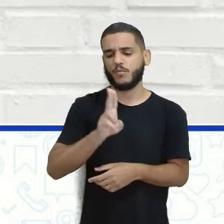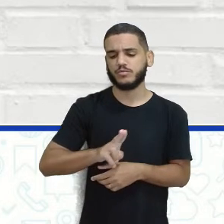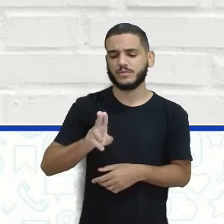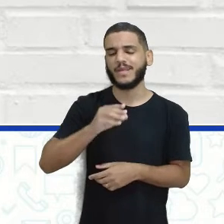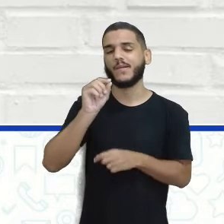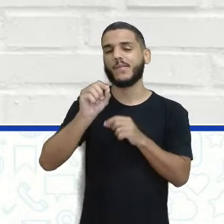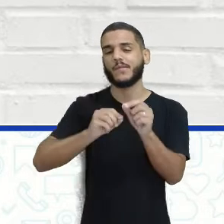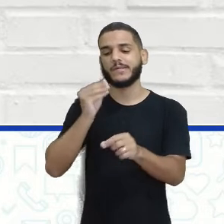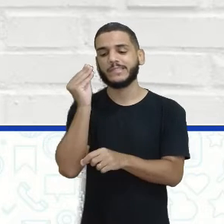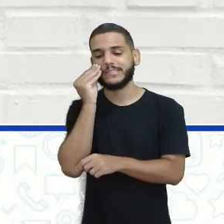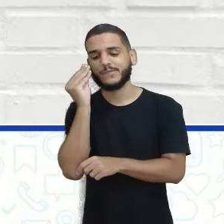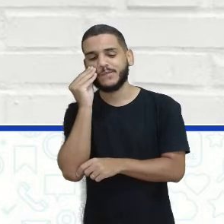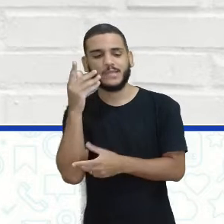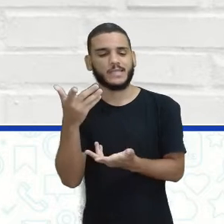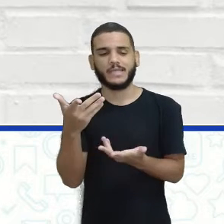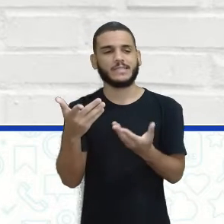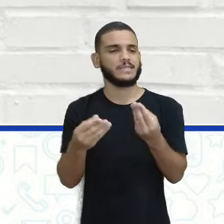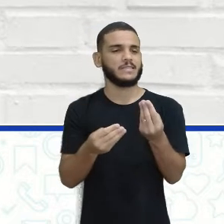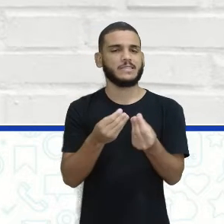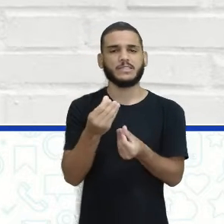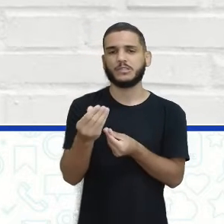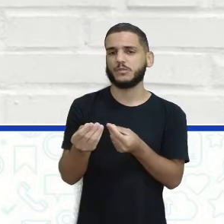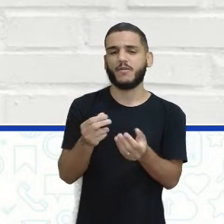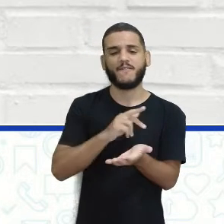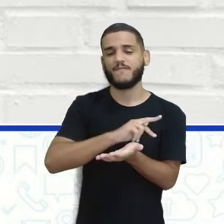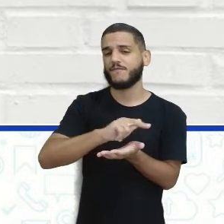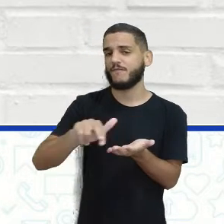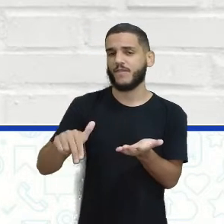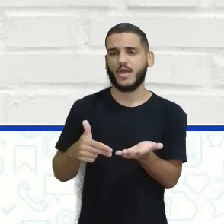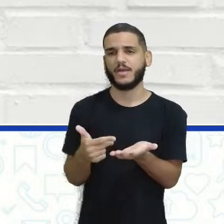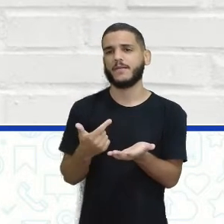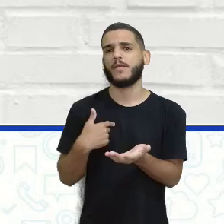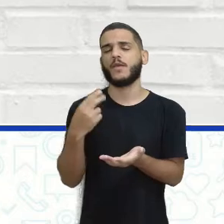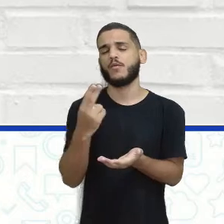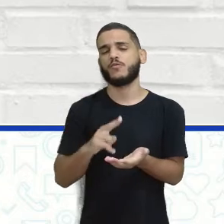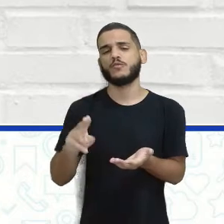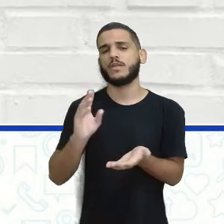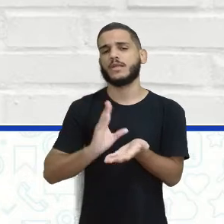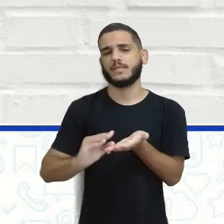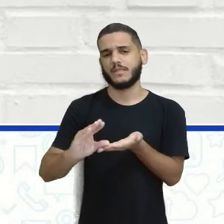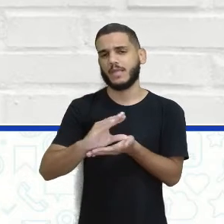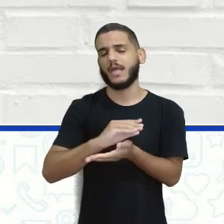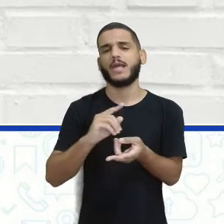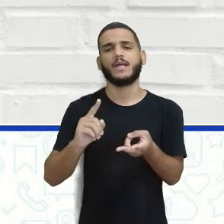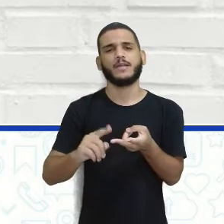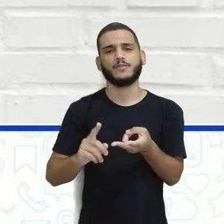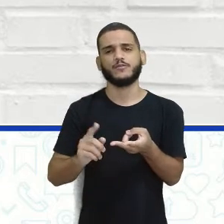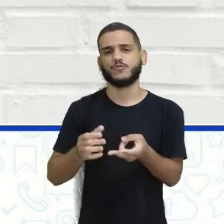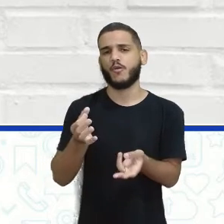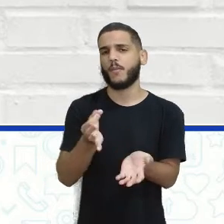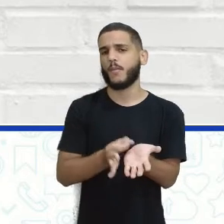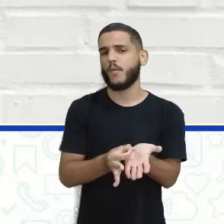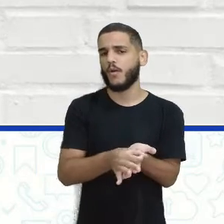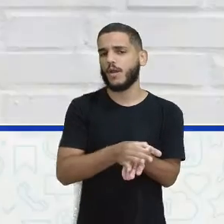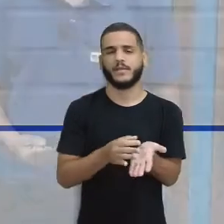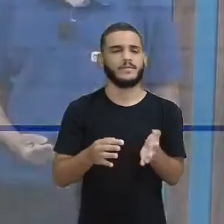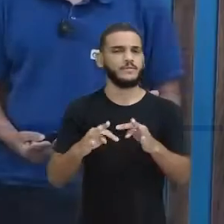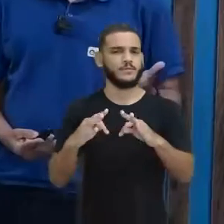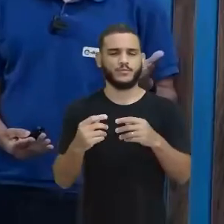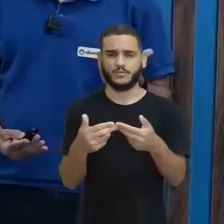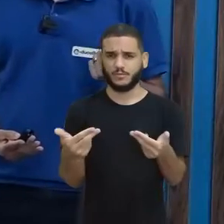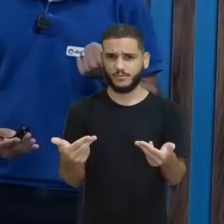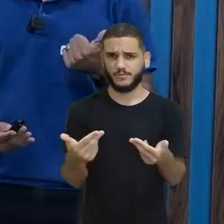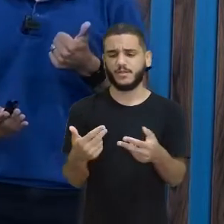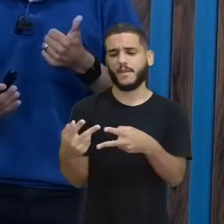vai fazer situações, problemas para tentar identificar. Vou usar dados, moedas, é isso que a gente vai tentar identificar.